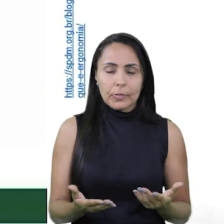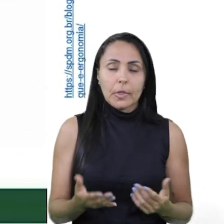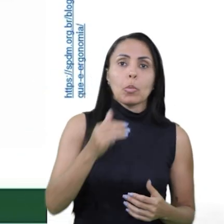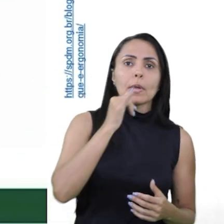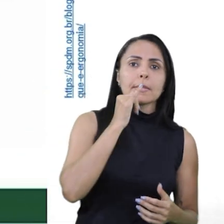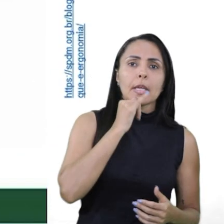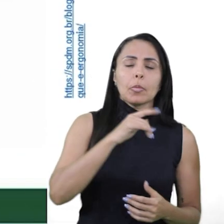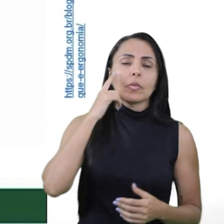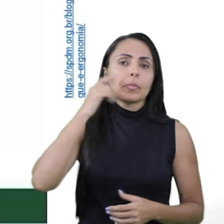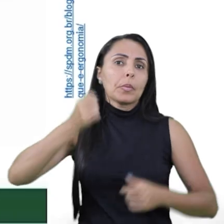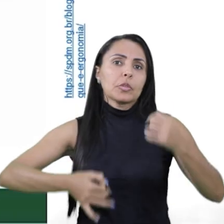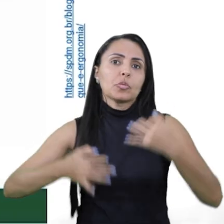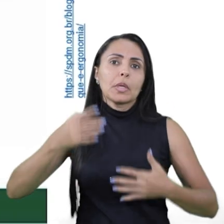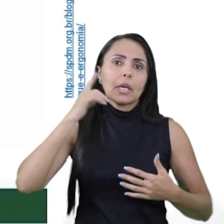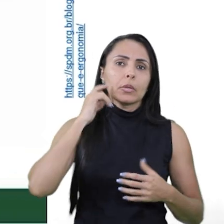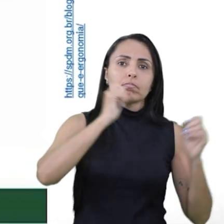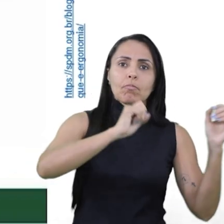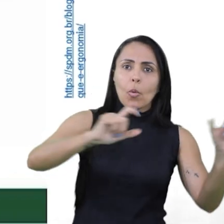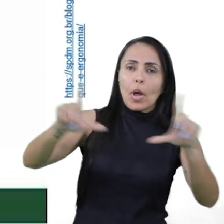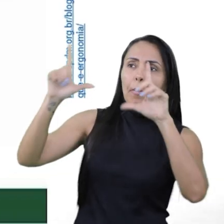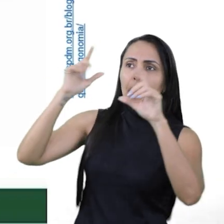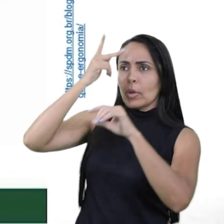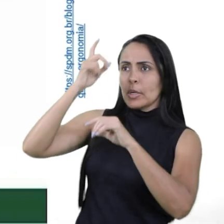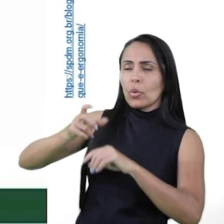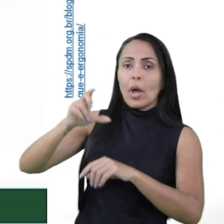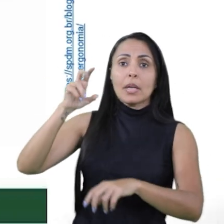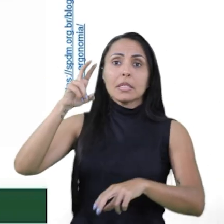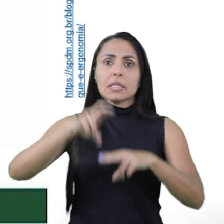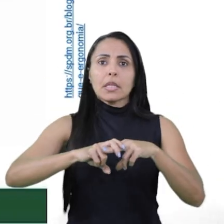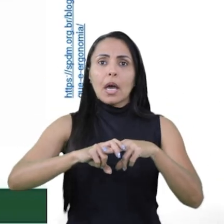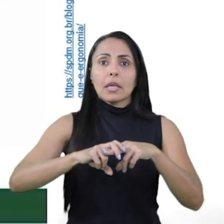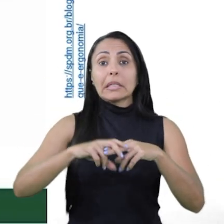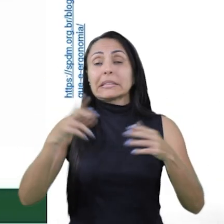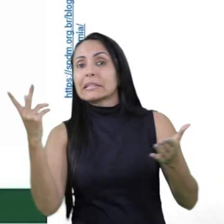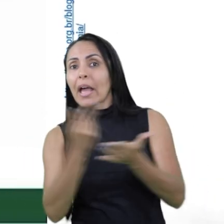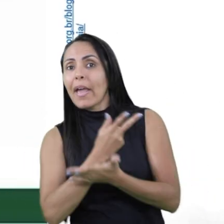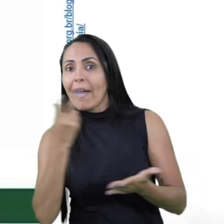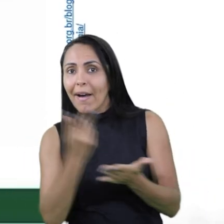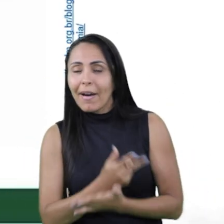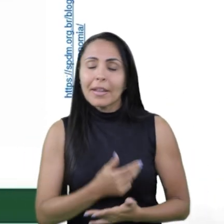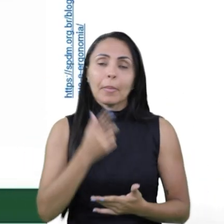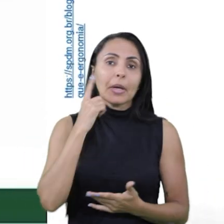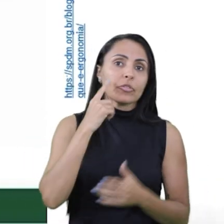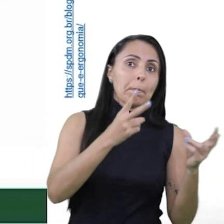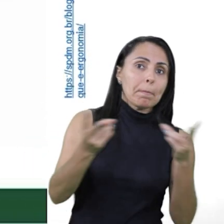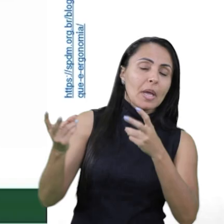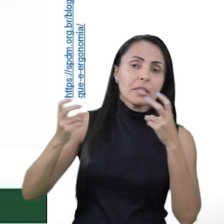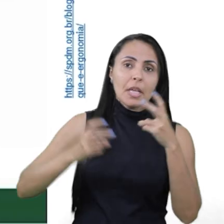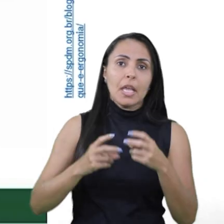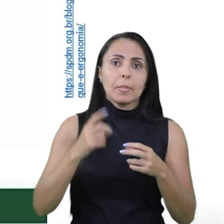exemplo, eu trago aqui uma imagem de uma pessoa sentada errada, mas que a gente vai perceber que é o